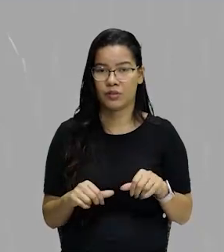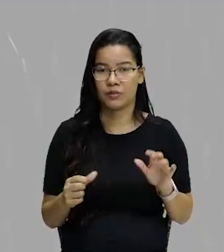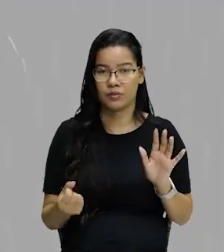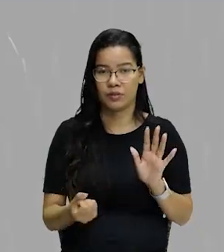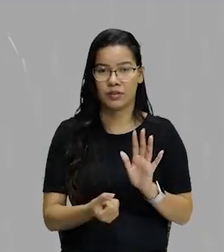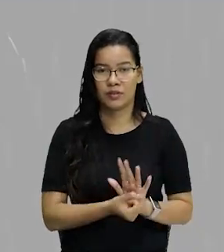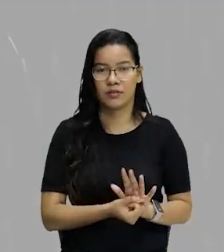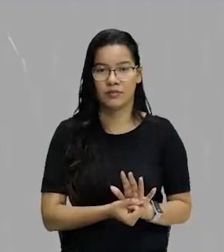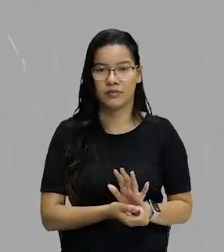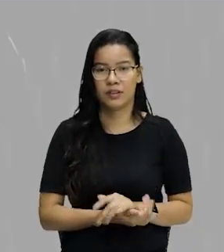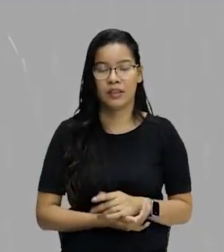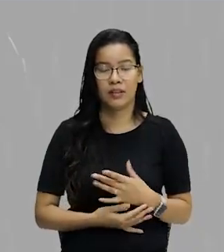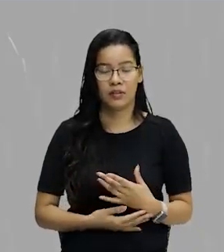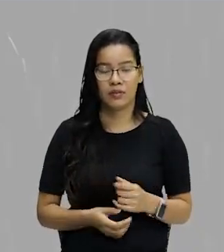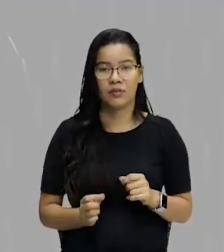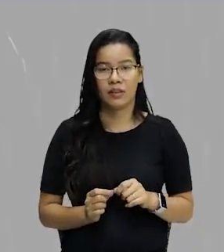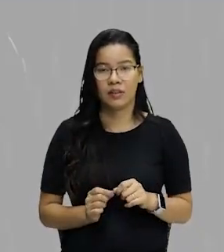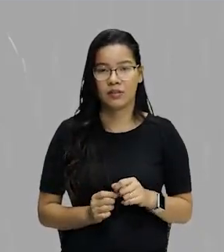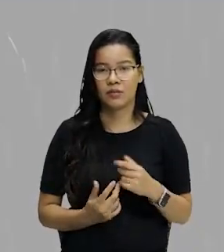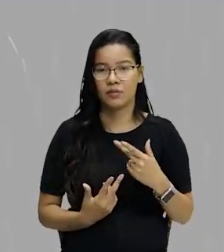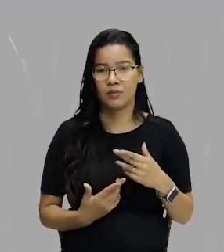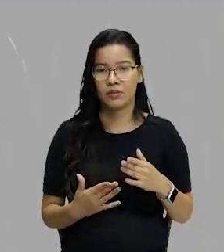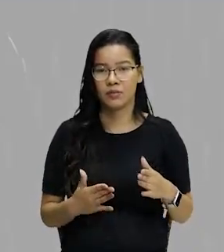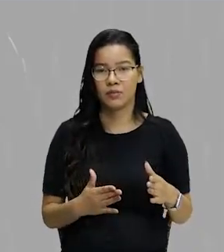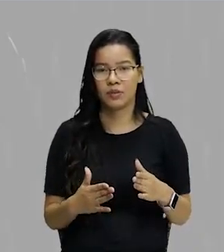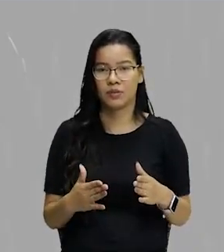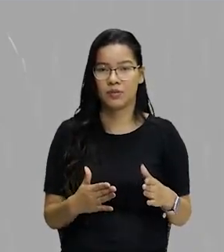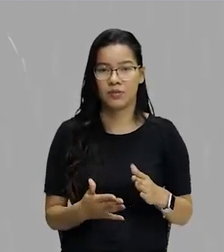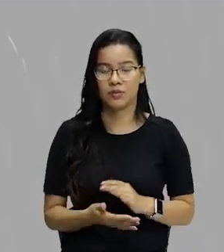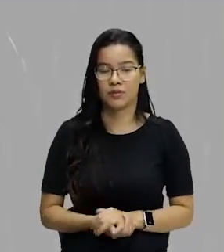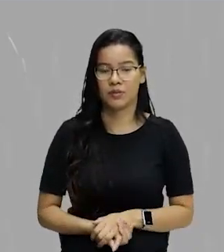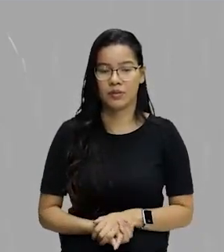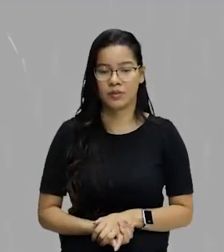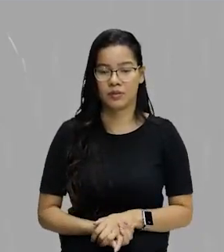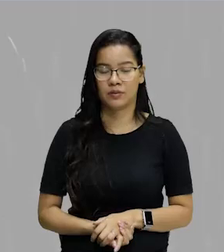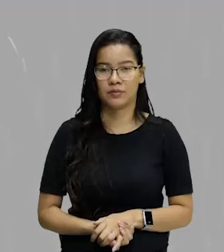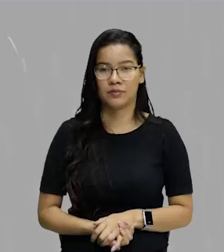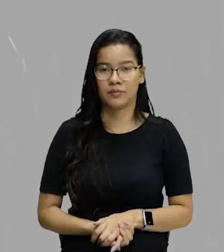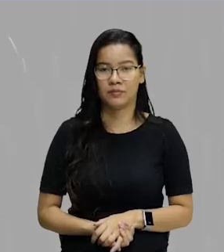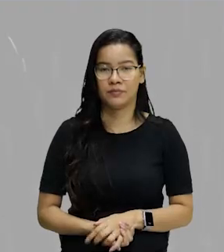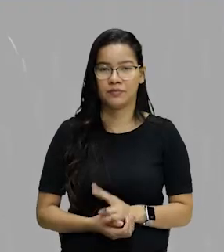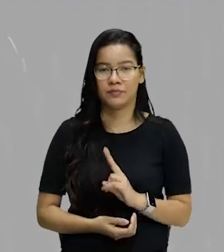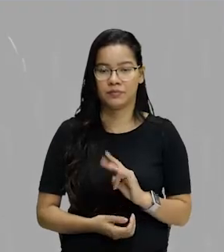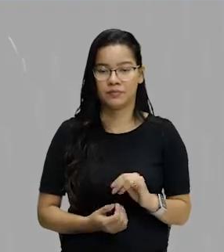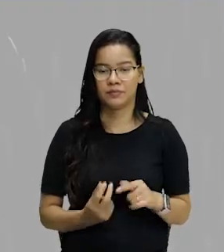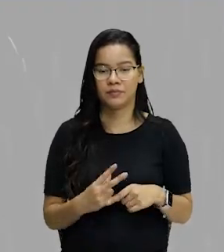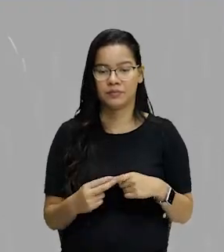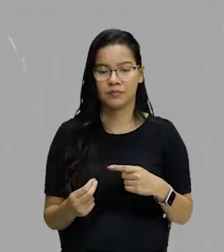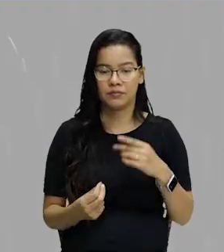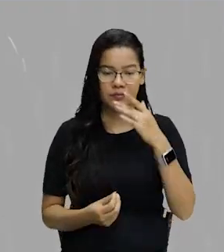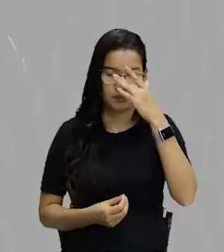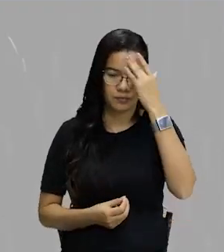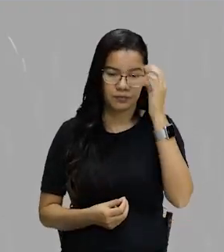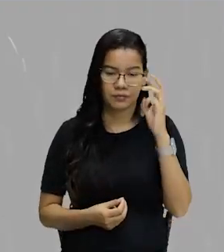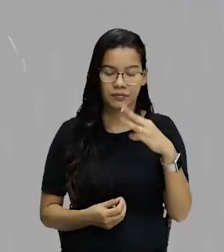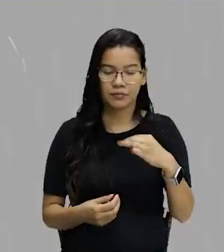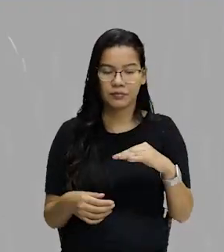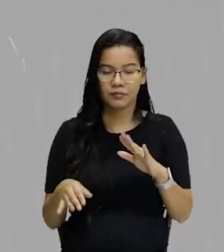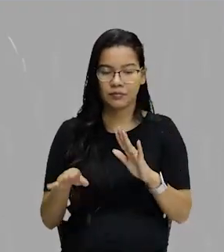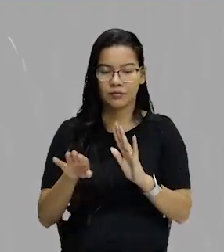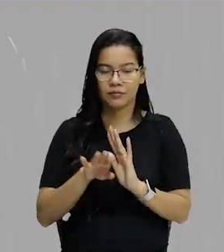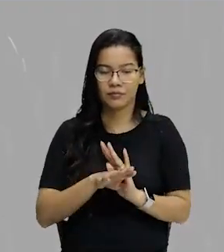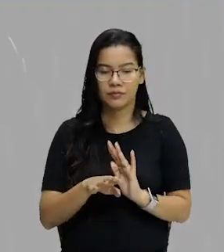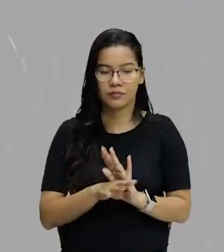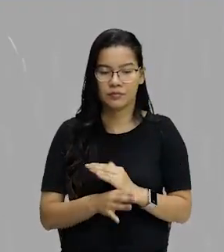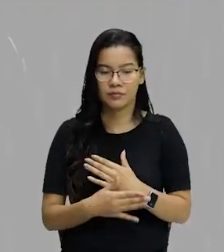fixados. Então, elas fazem o mesmo percurso praticamente. Então, tá aqui, ó, vai vencer quem chegar lá no